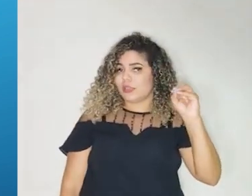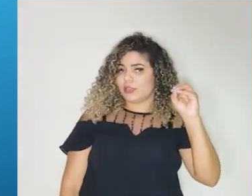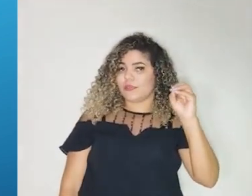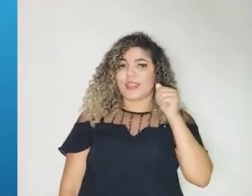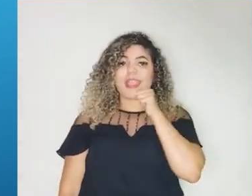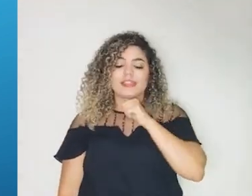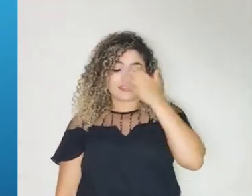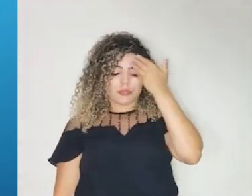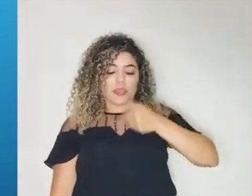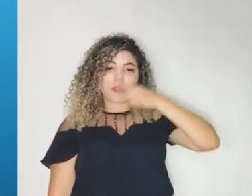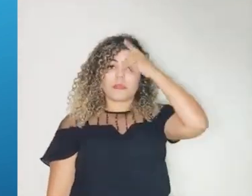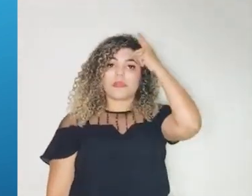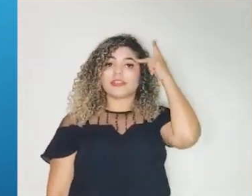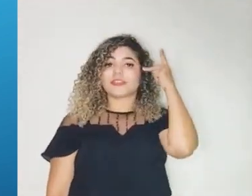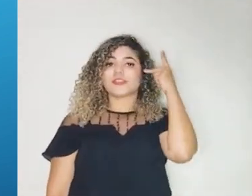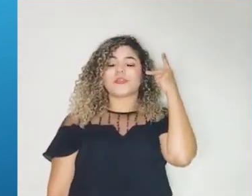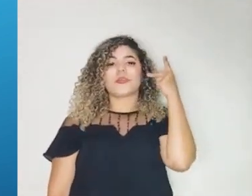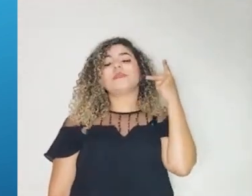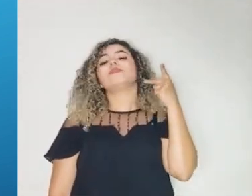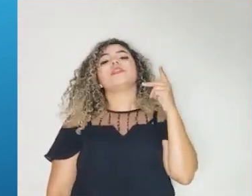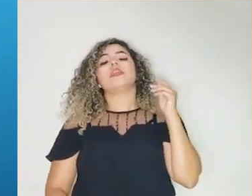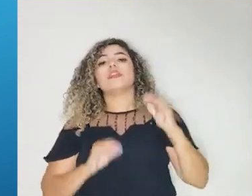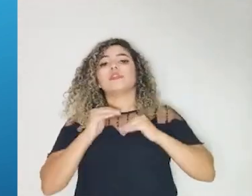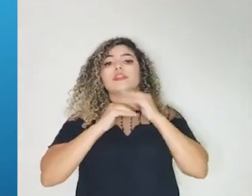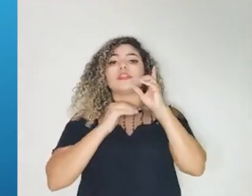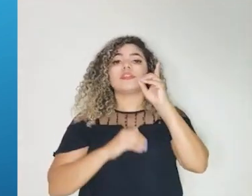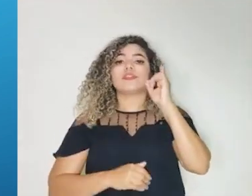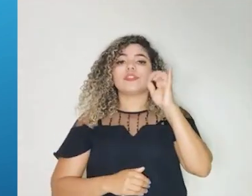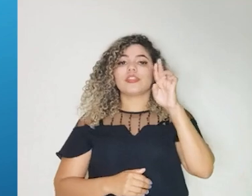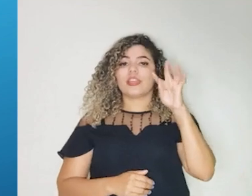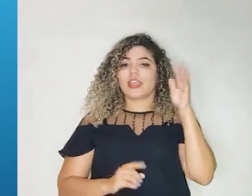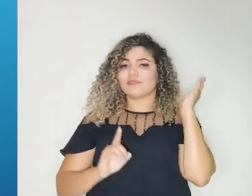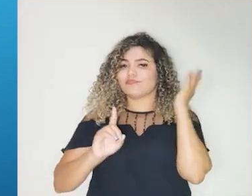como o homem, possuem desenvolvimento direto.